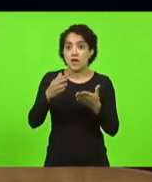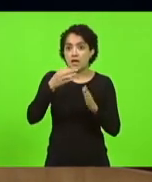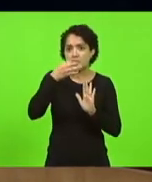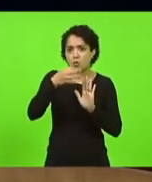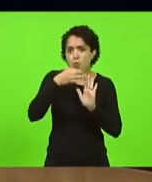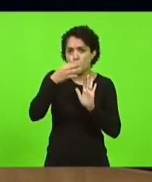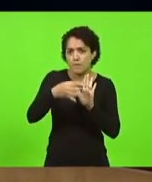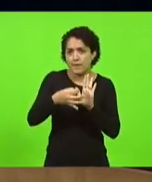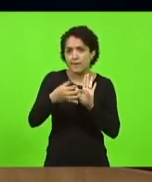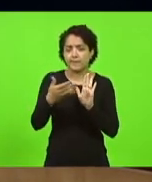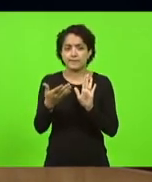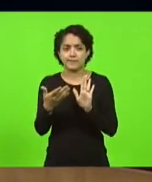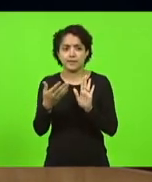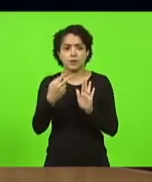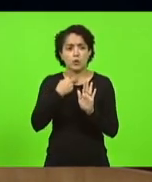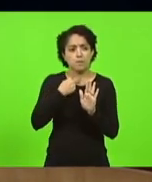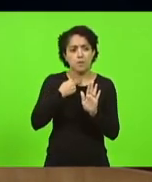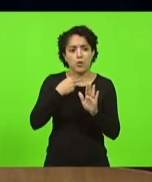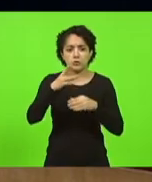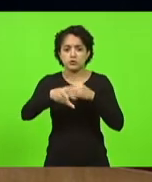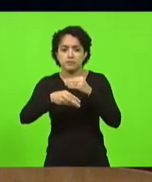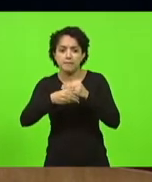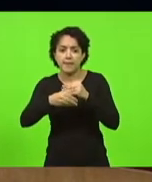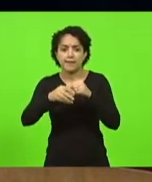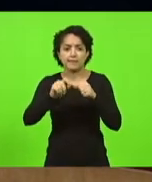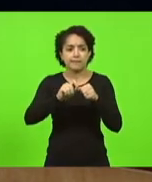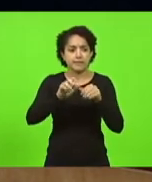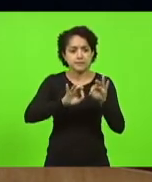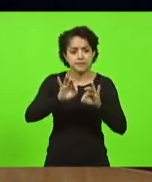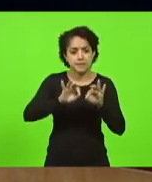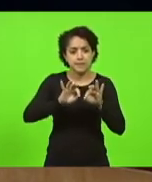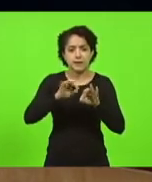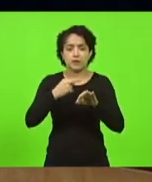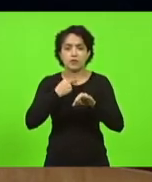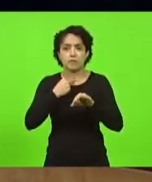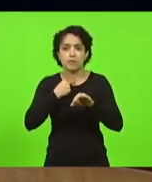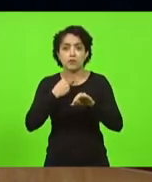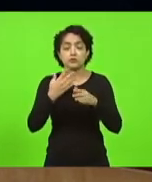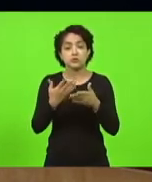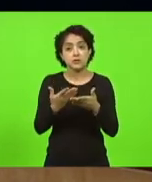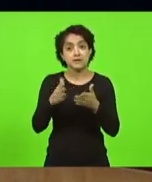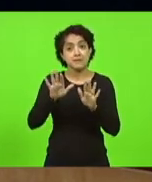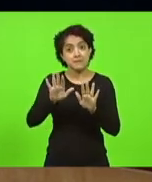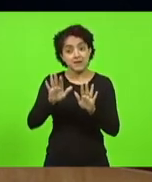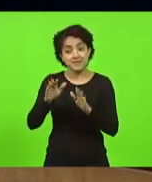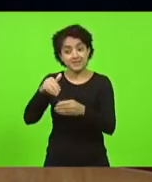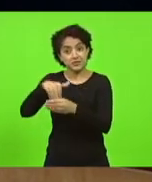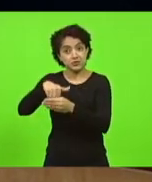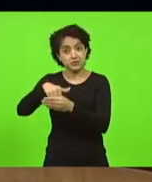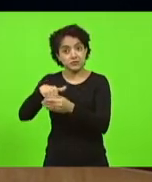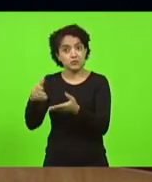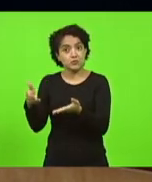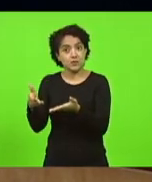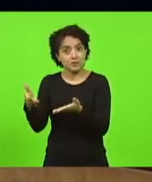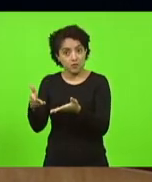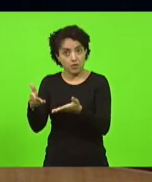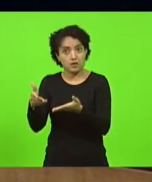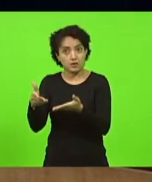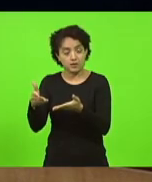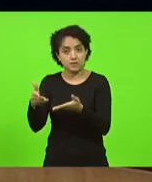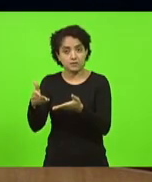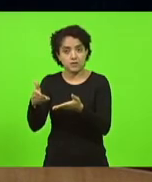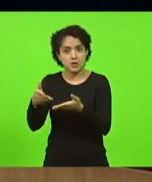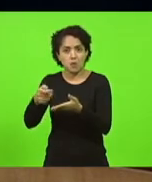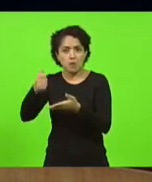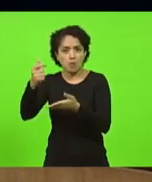quem argumenta que nós não podemos fazer emendas, que nós votamos agora há pouco, alguns minutos